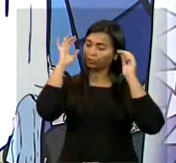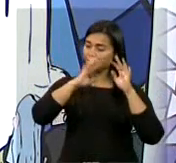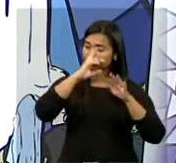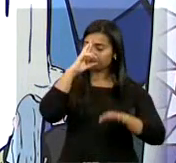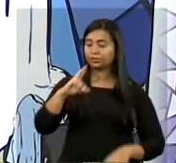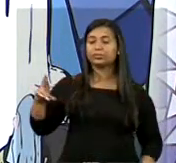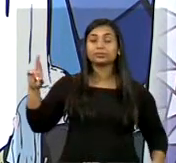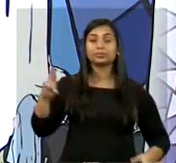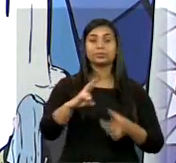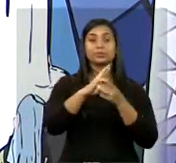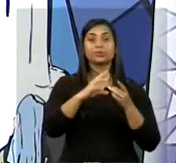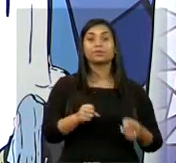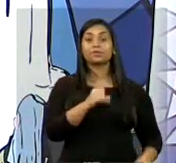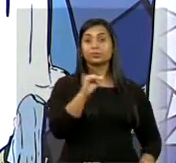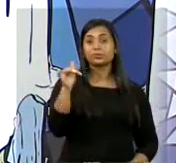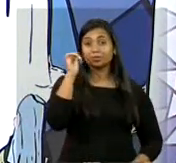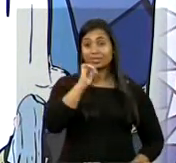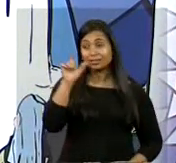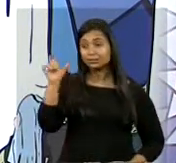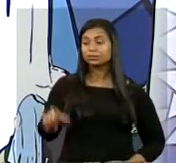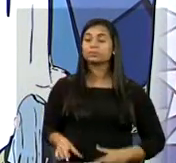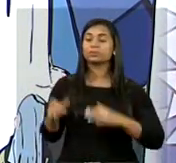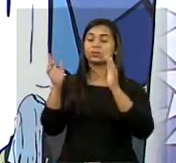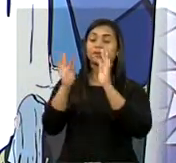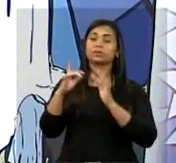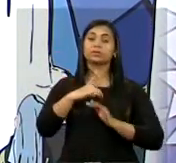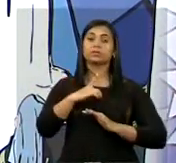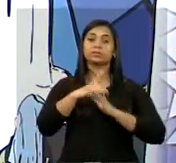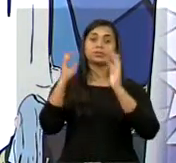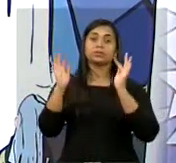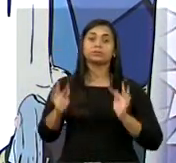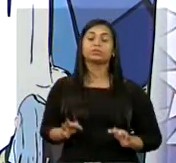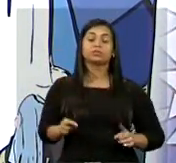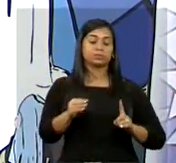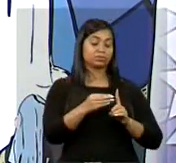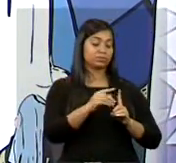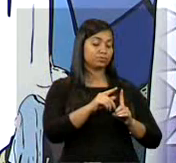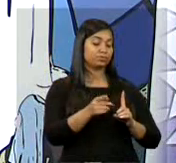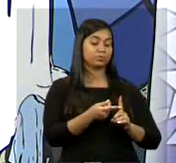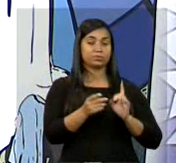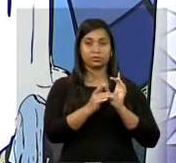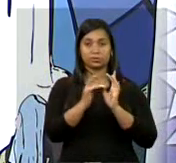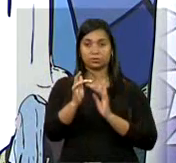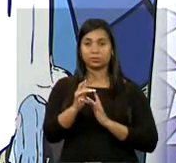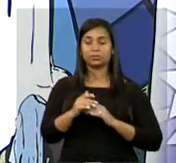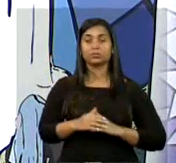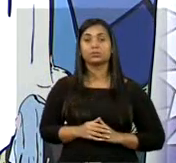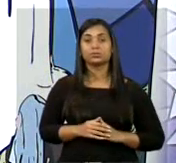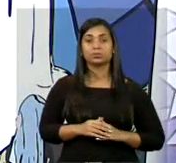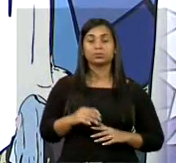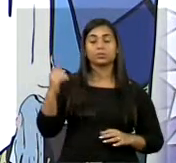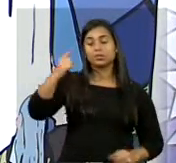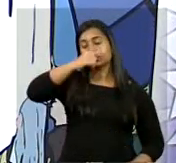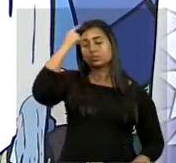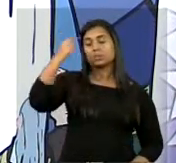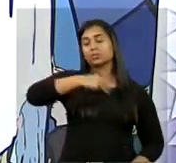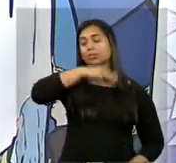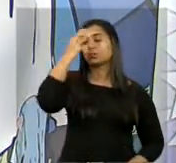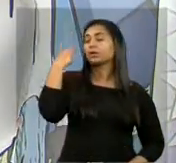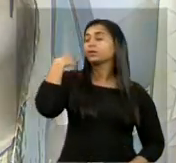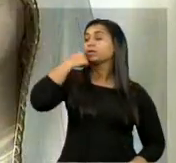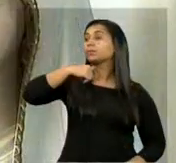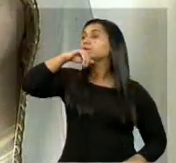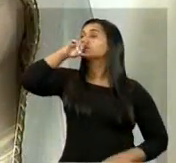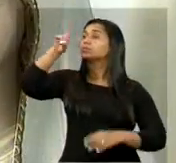Maria, cheia de graça, o Senhor é convosco. Bendita sois vós entre as mulheres e bendito é o fruto do vosso ventre, Jesus.